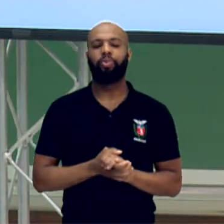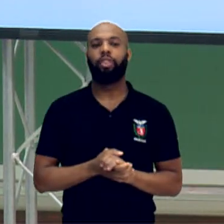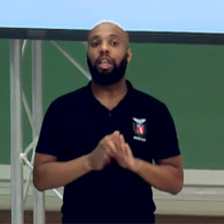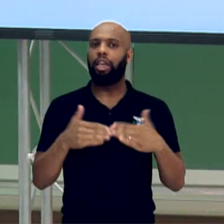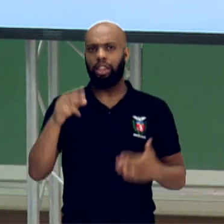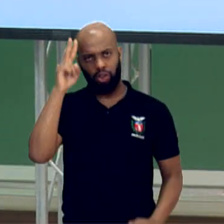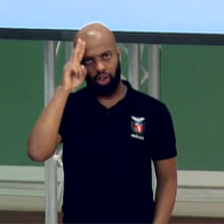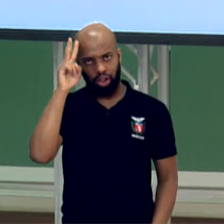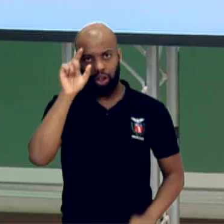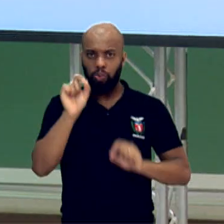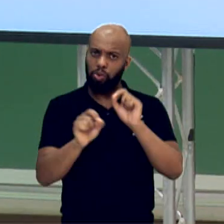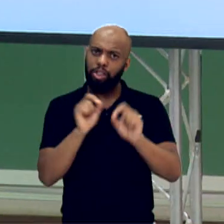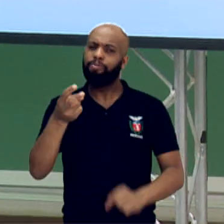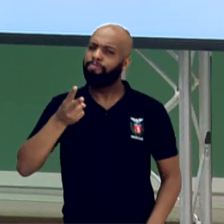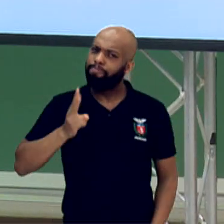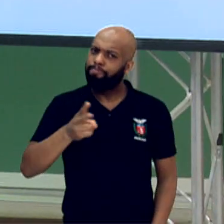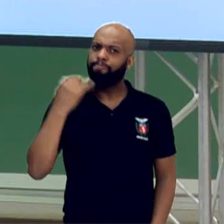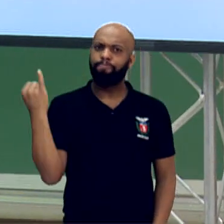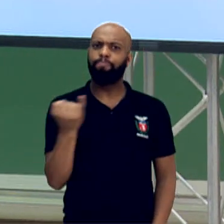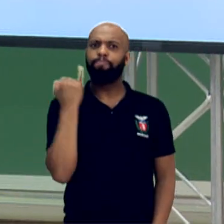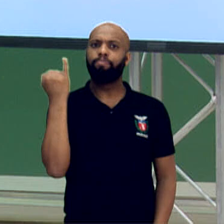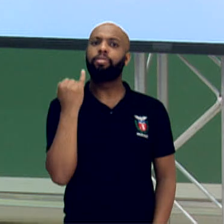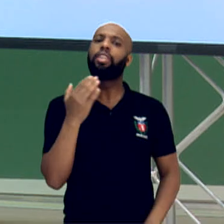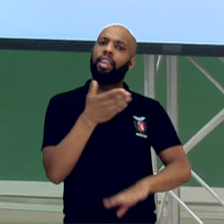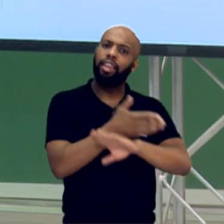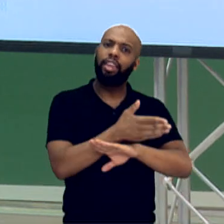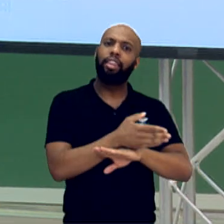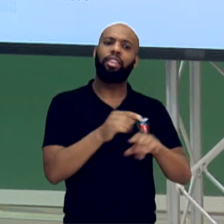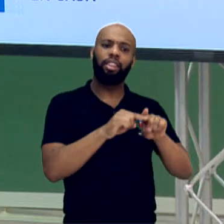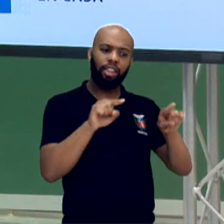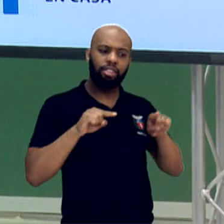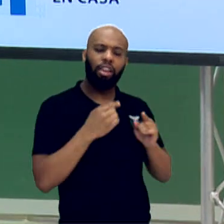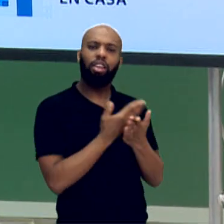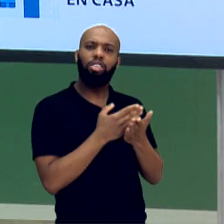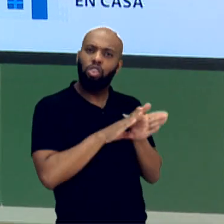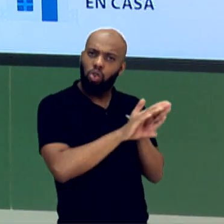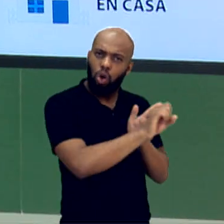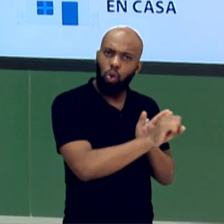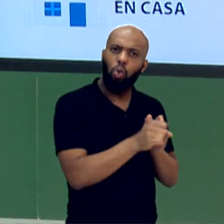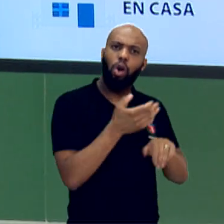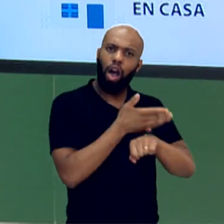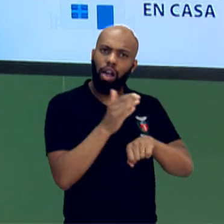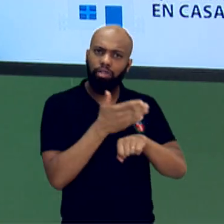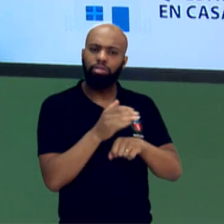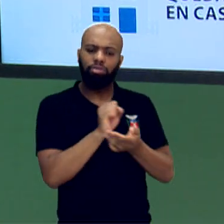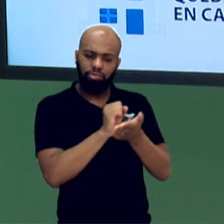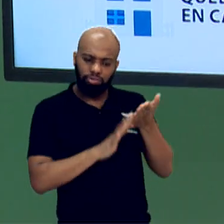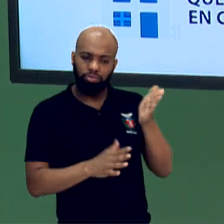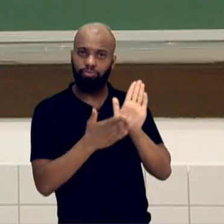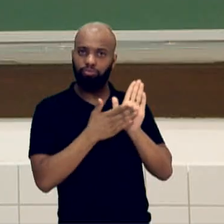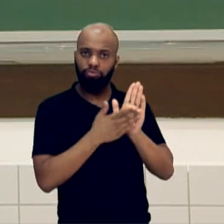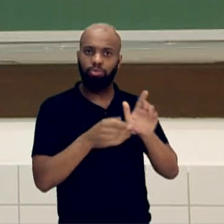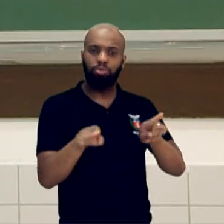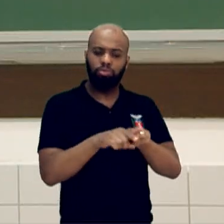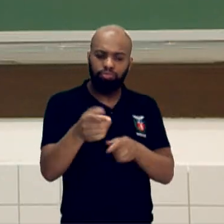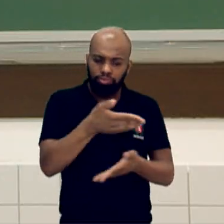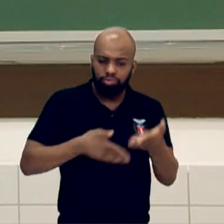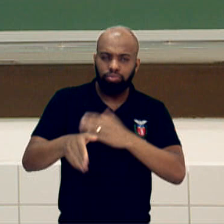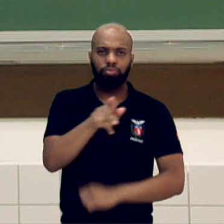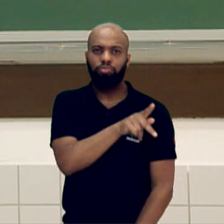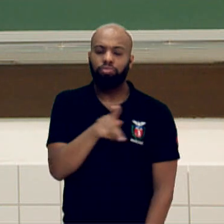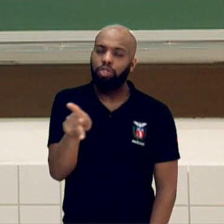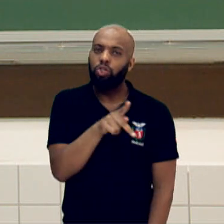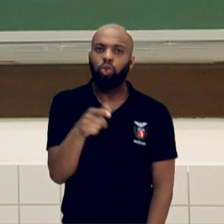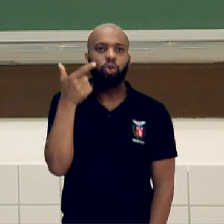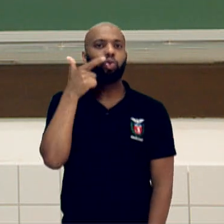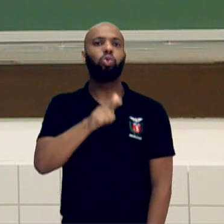sempre, acesse as plataformas Aula Paraná Classroom, pratique os exercícios propostos, interajam com o professor